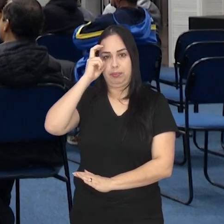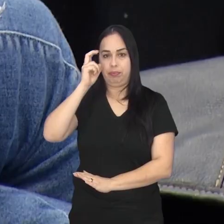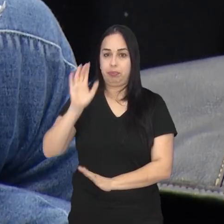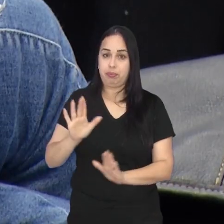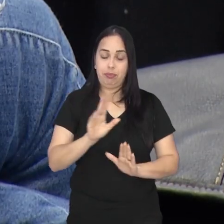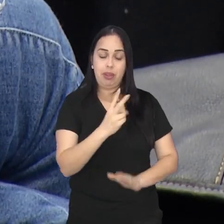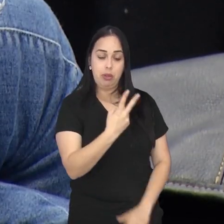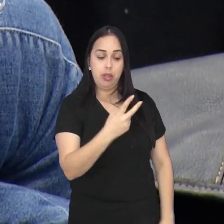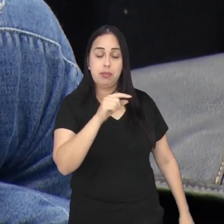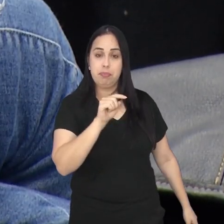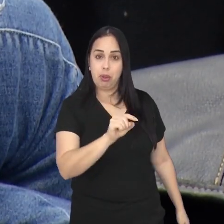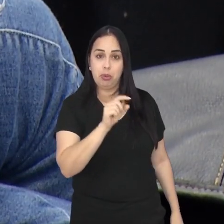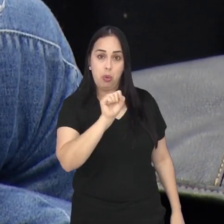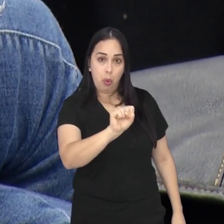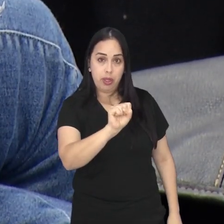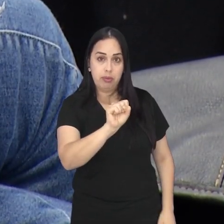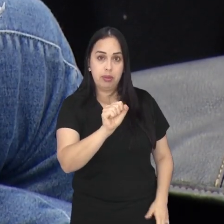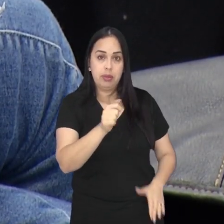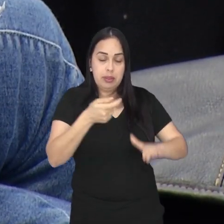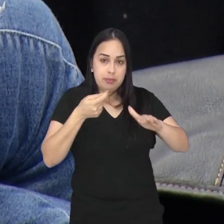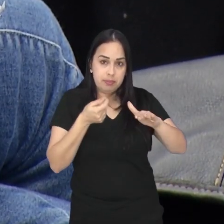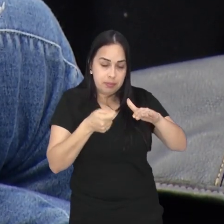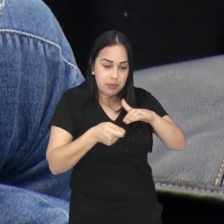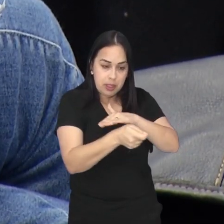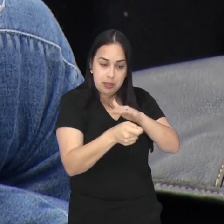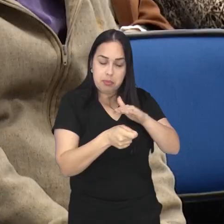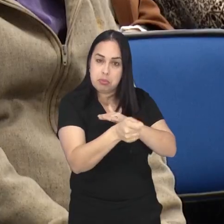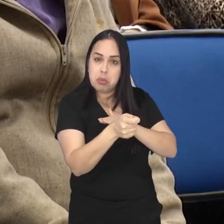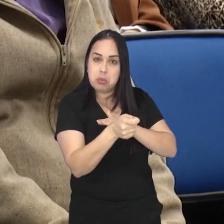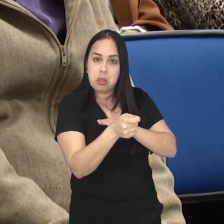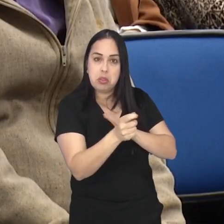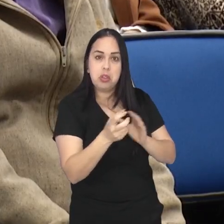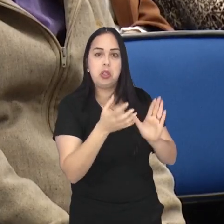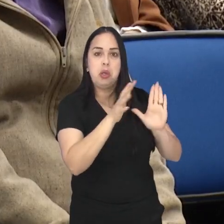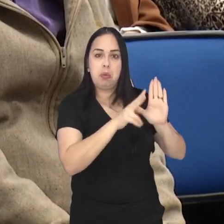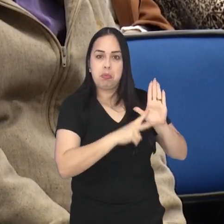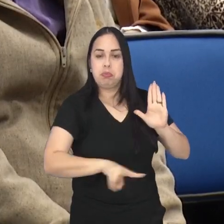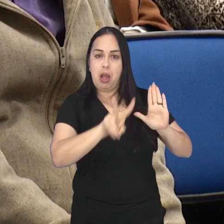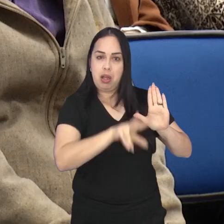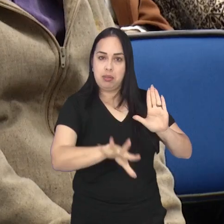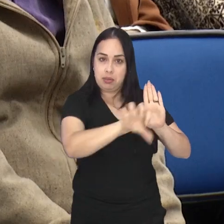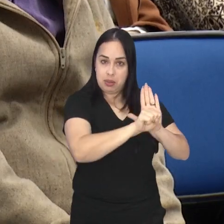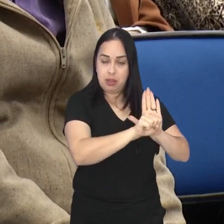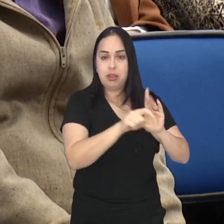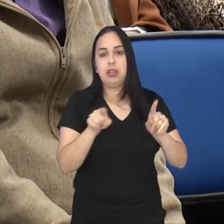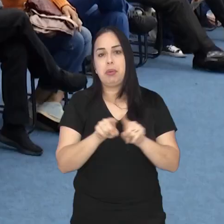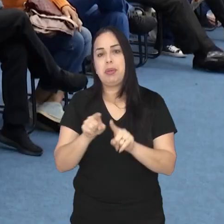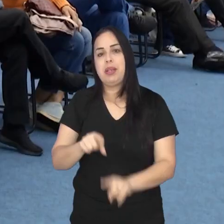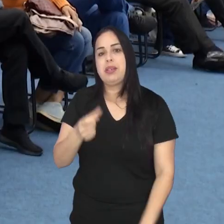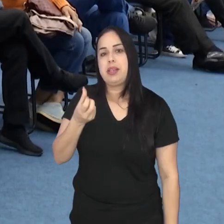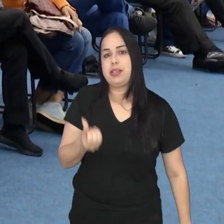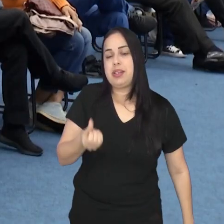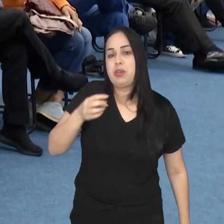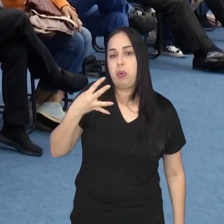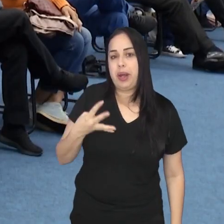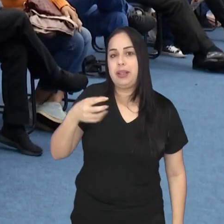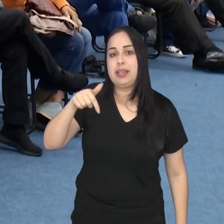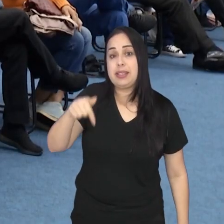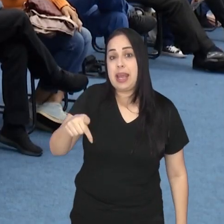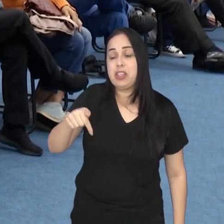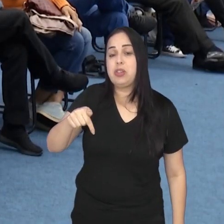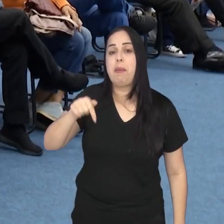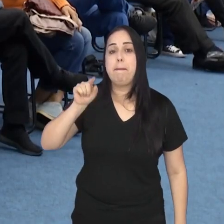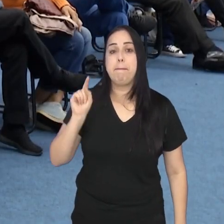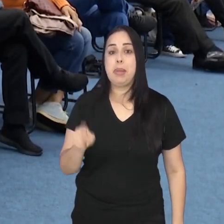valor, 2,8 milhões serão destinados às produções audiovisuais, 647 mil